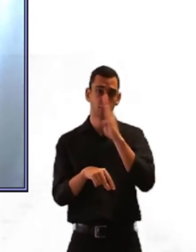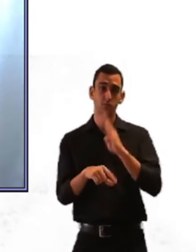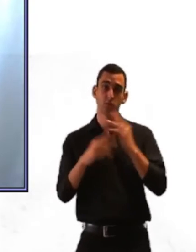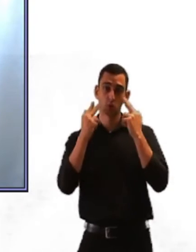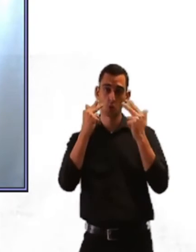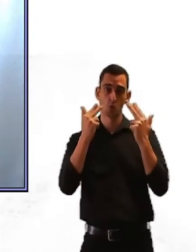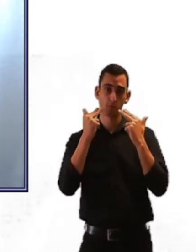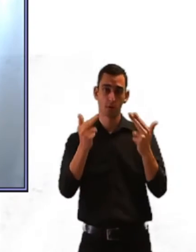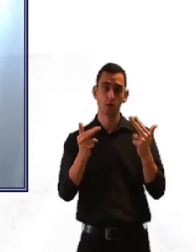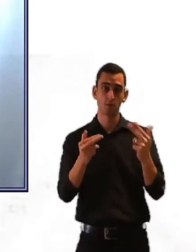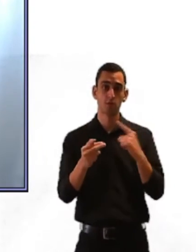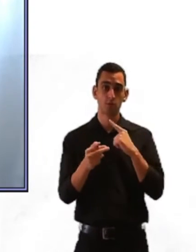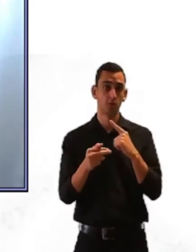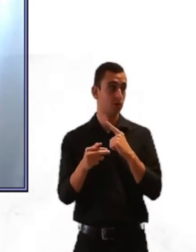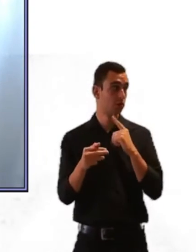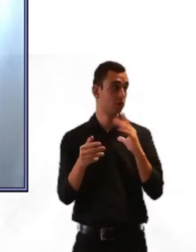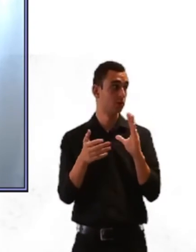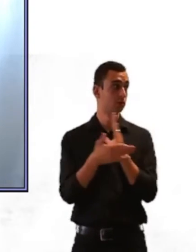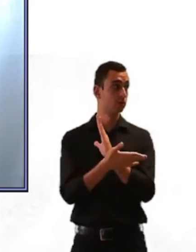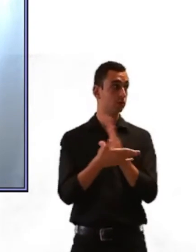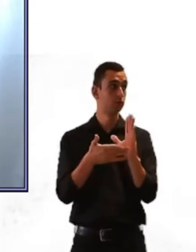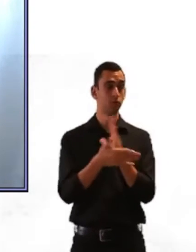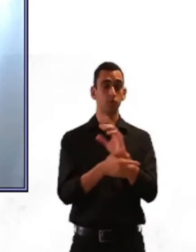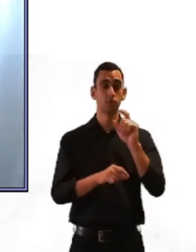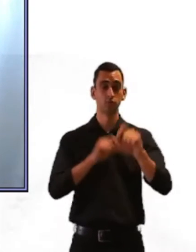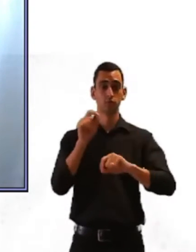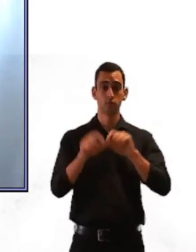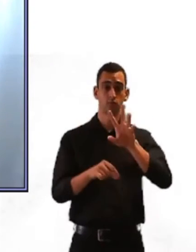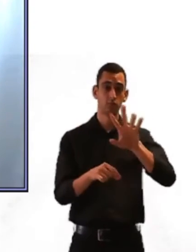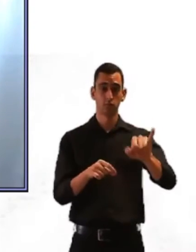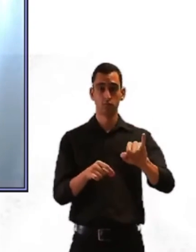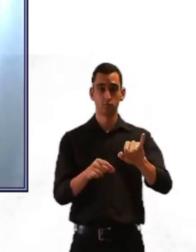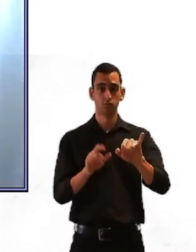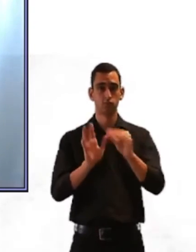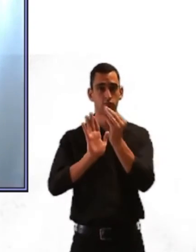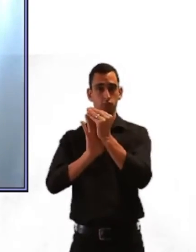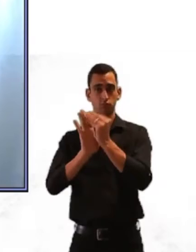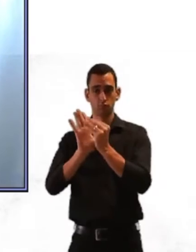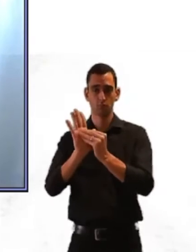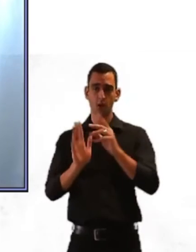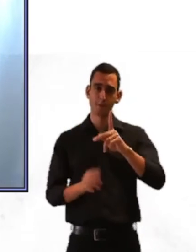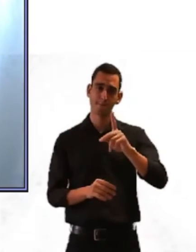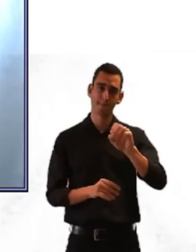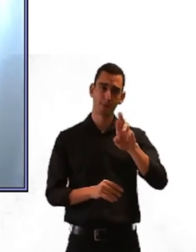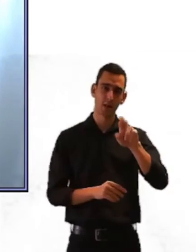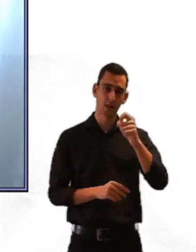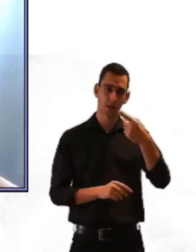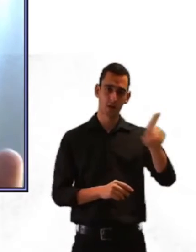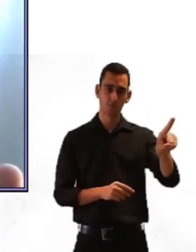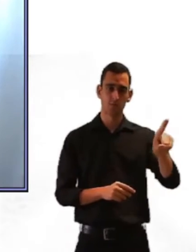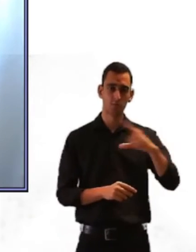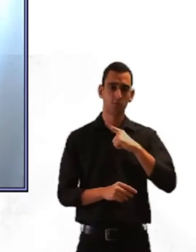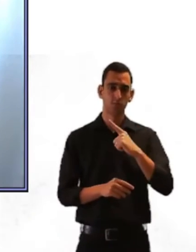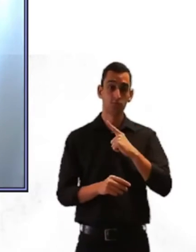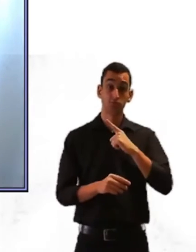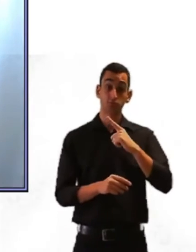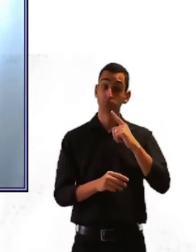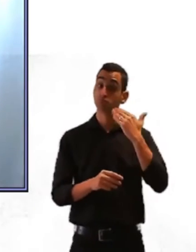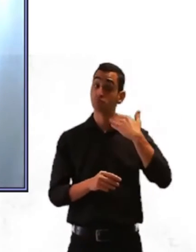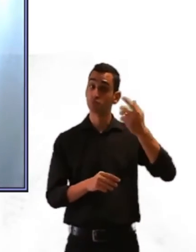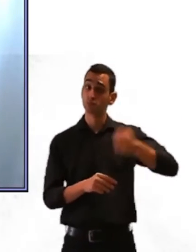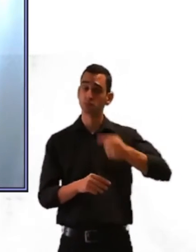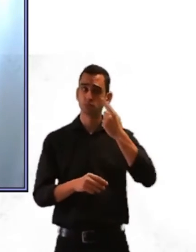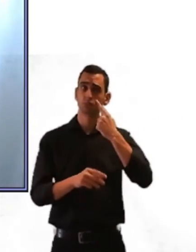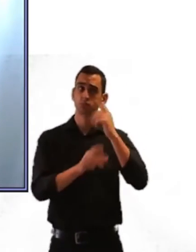outros, mas a gente tem essa ideia de se instituir padrões de prova. O juiz, ao valorar a prova, ele